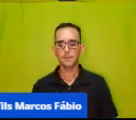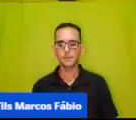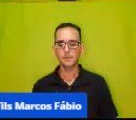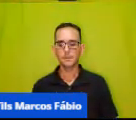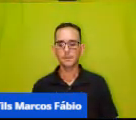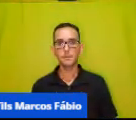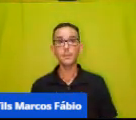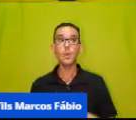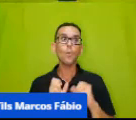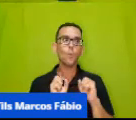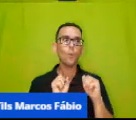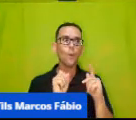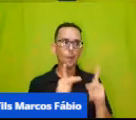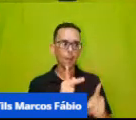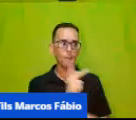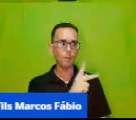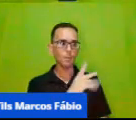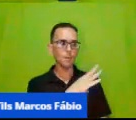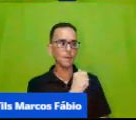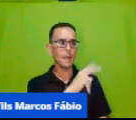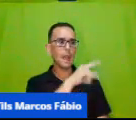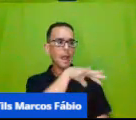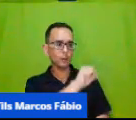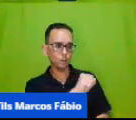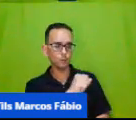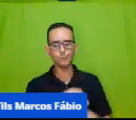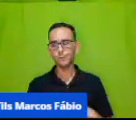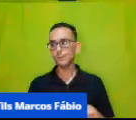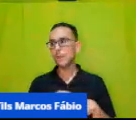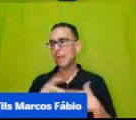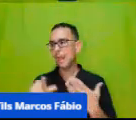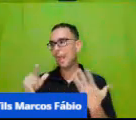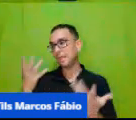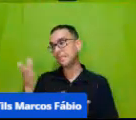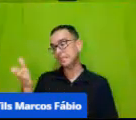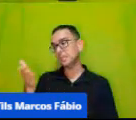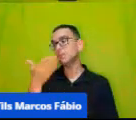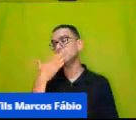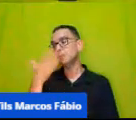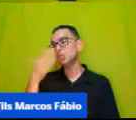Certo, professor Carlos. Eu ia justamente pedir